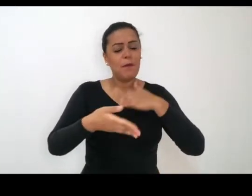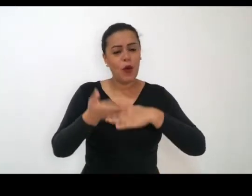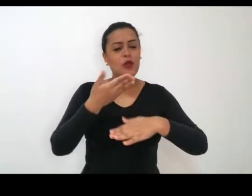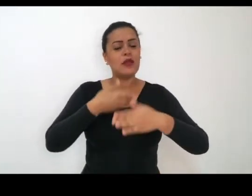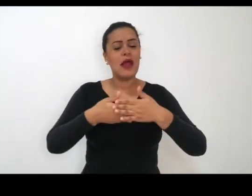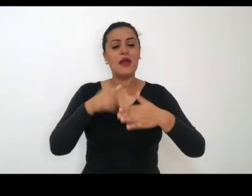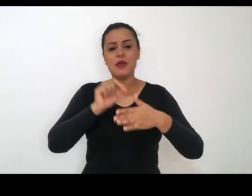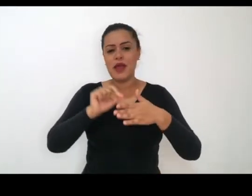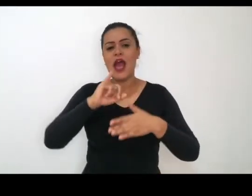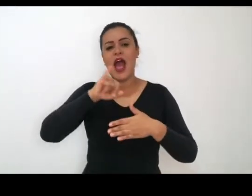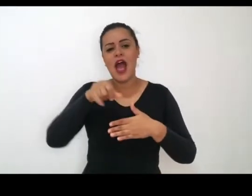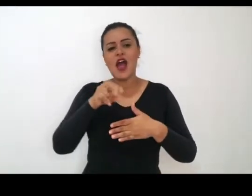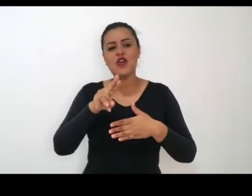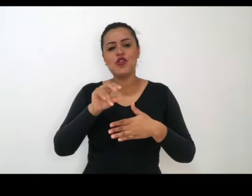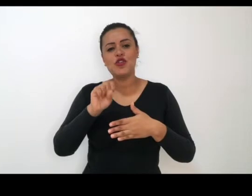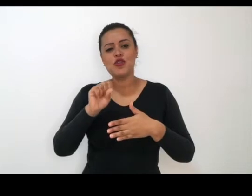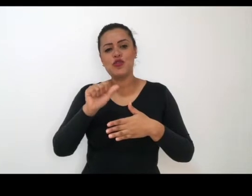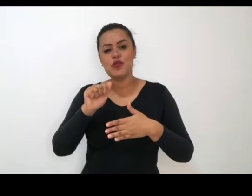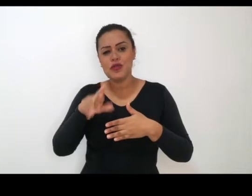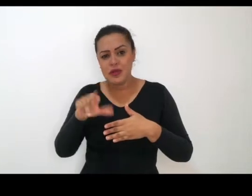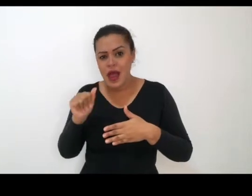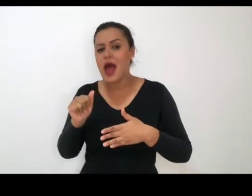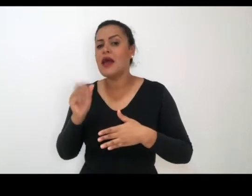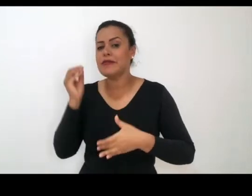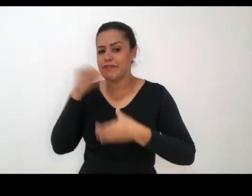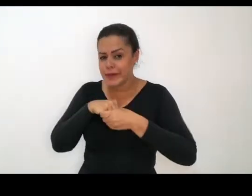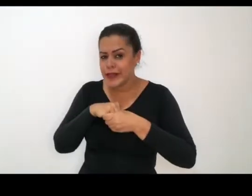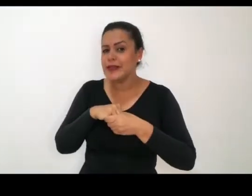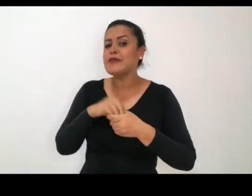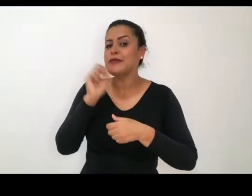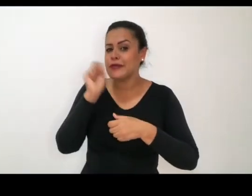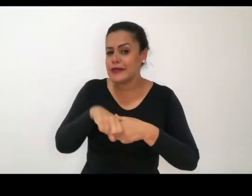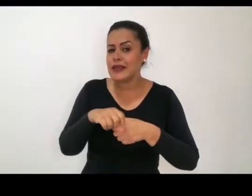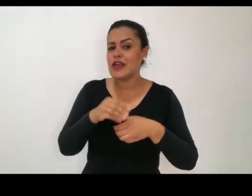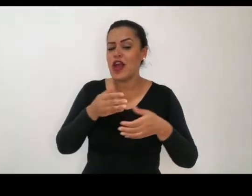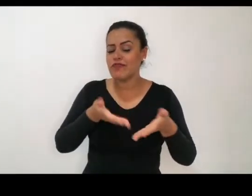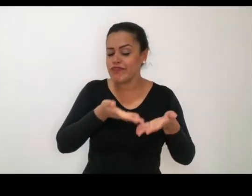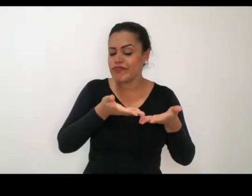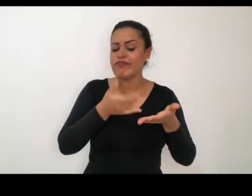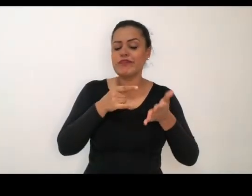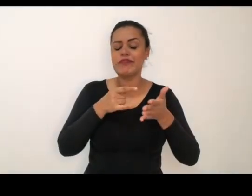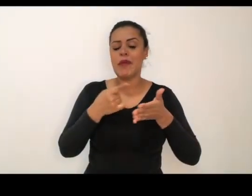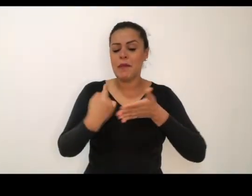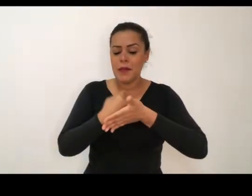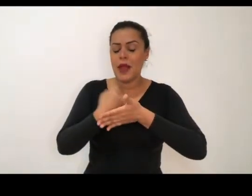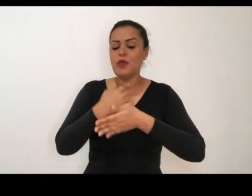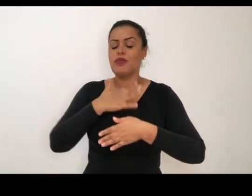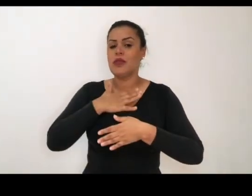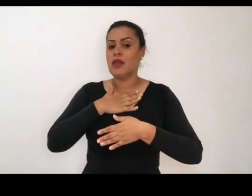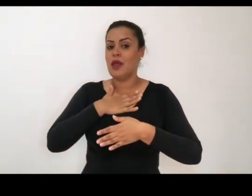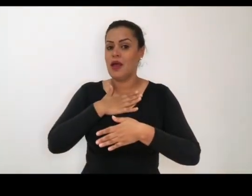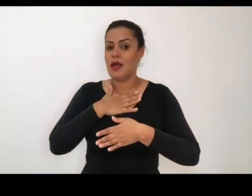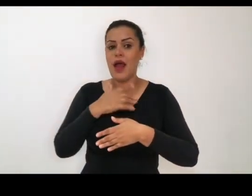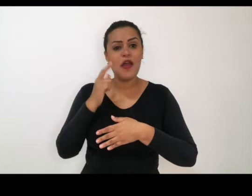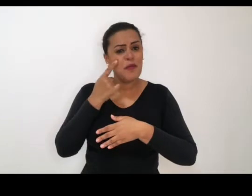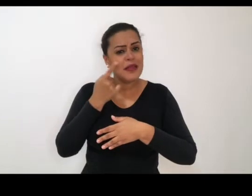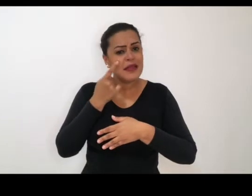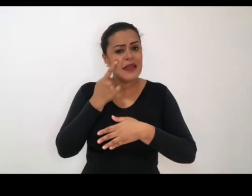que eu começasse a perceber que não era só mostrar as obras de videodance, mas também